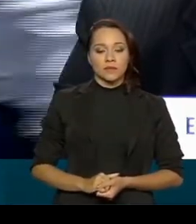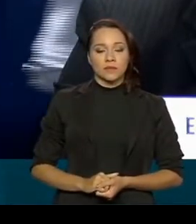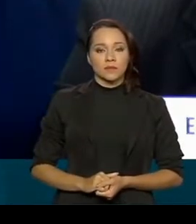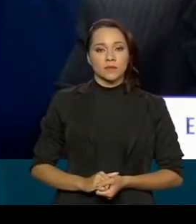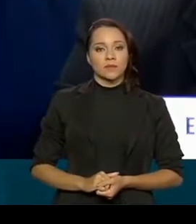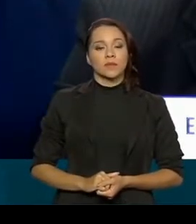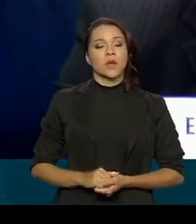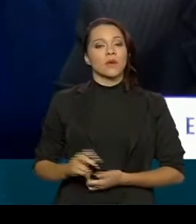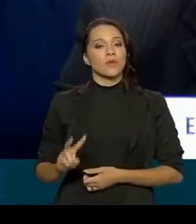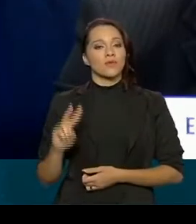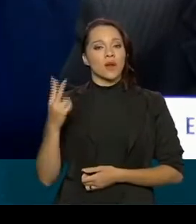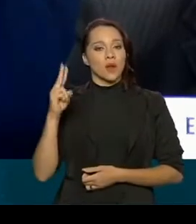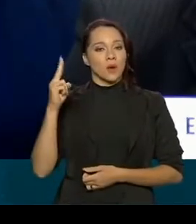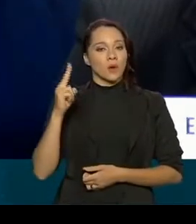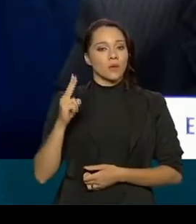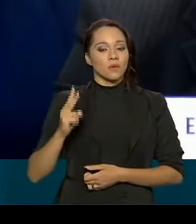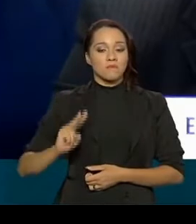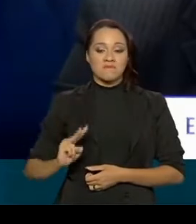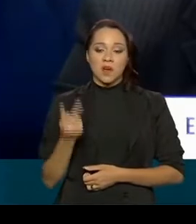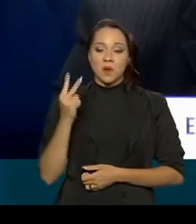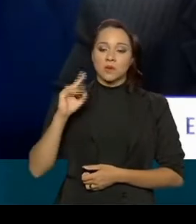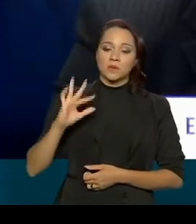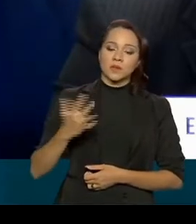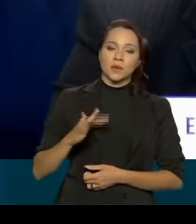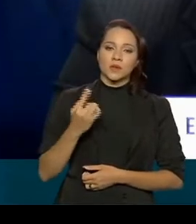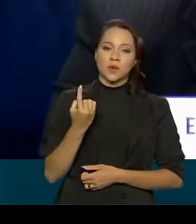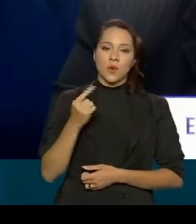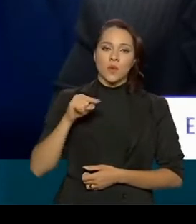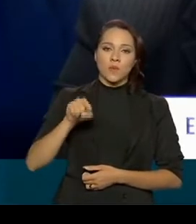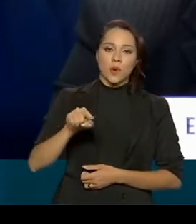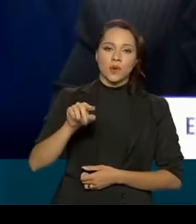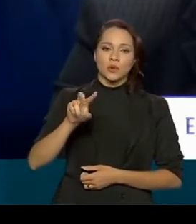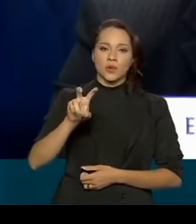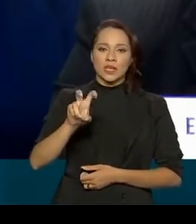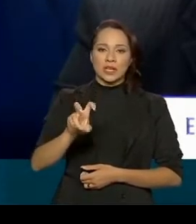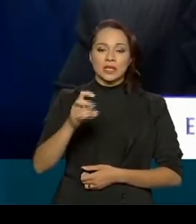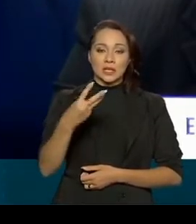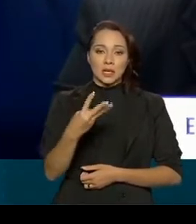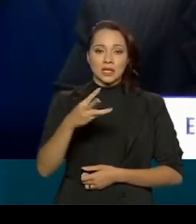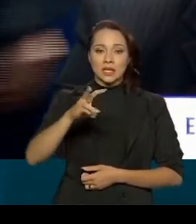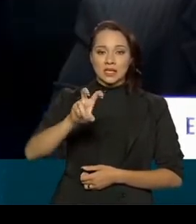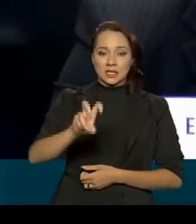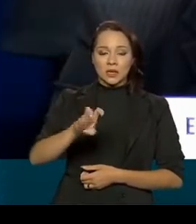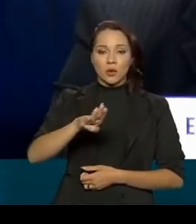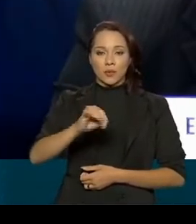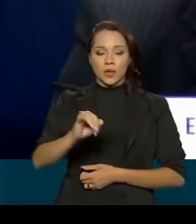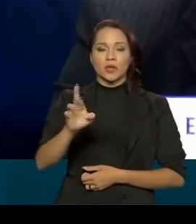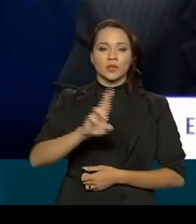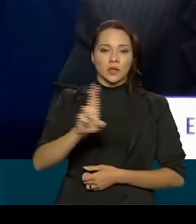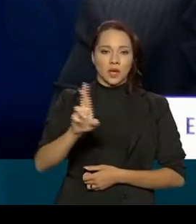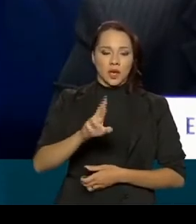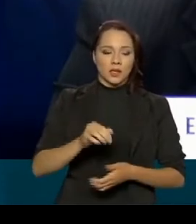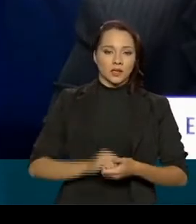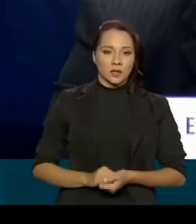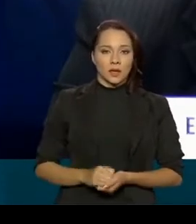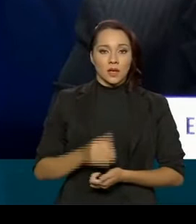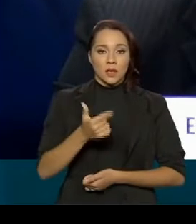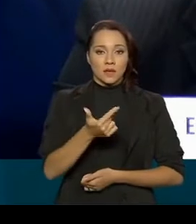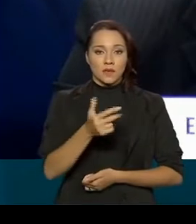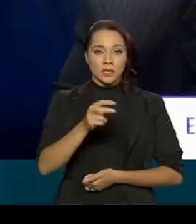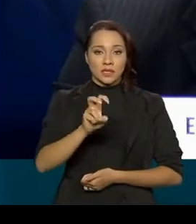com um valor de outorga de 1,35 bilhões de reais e